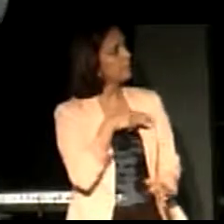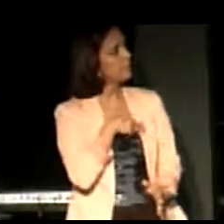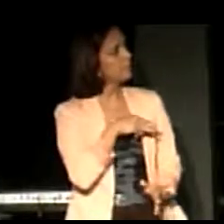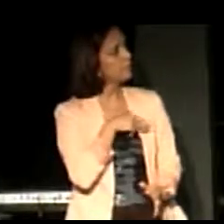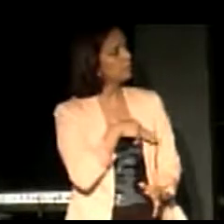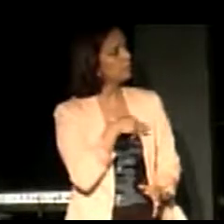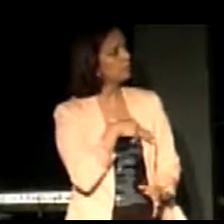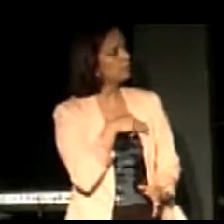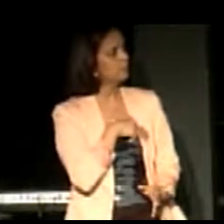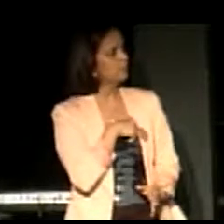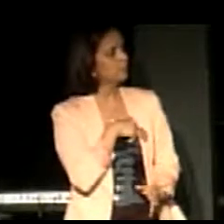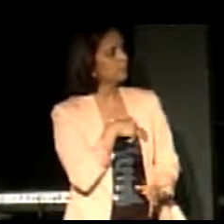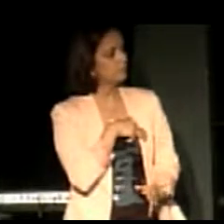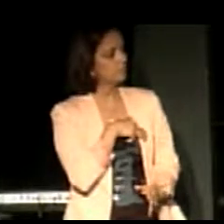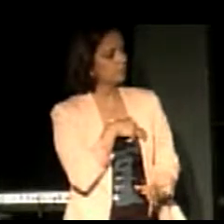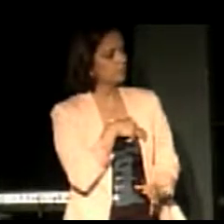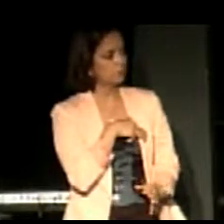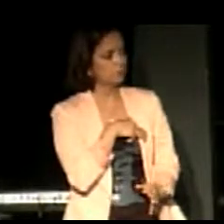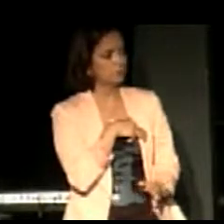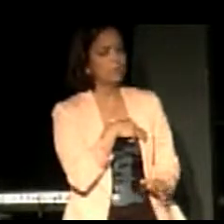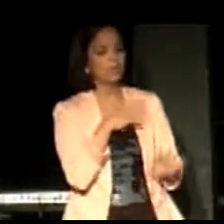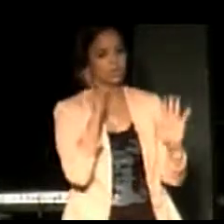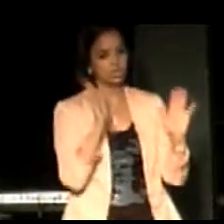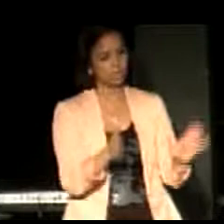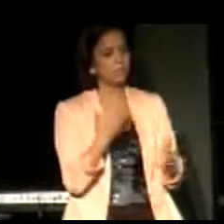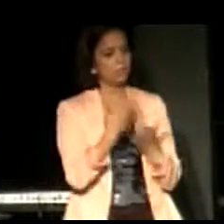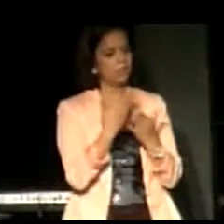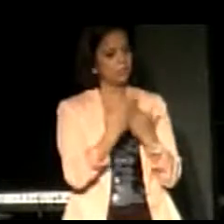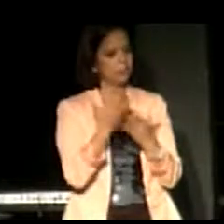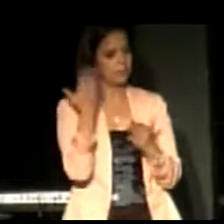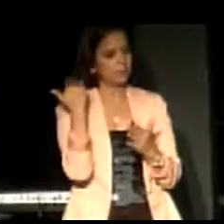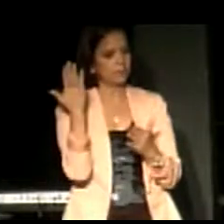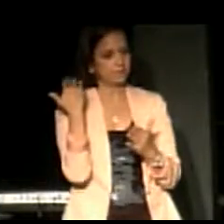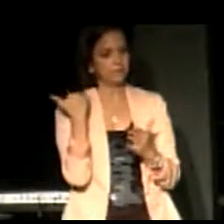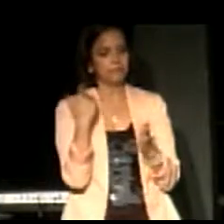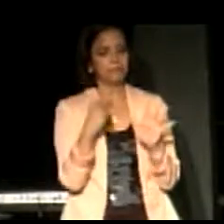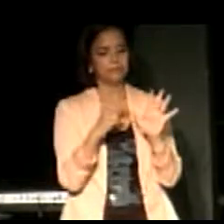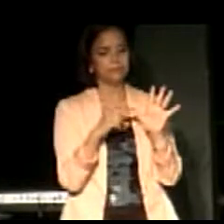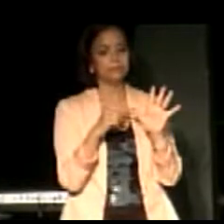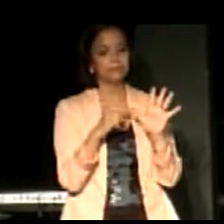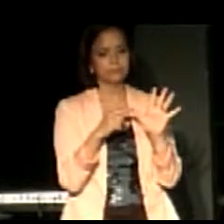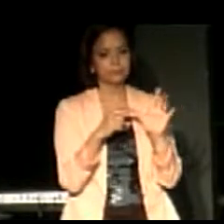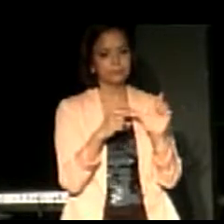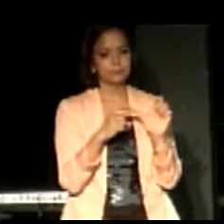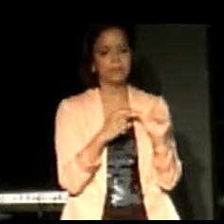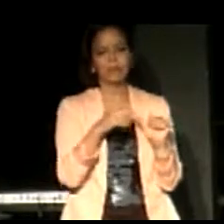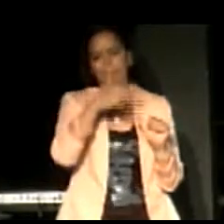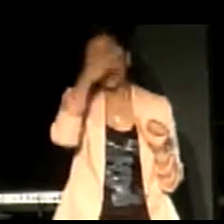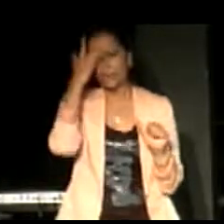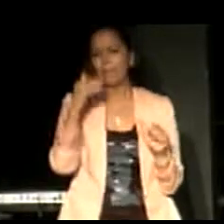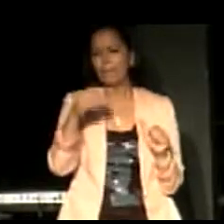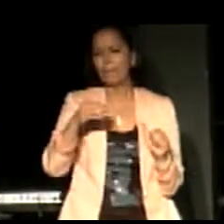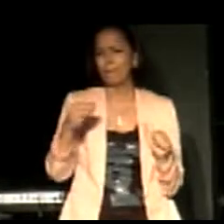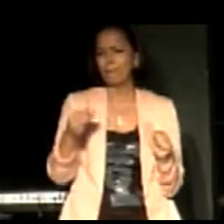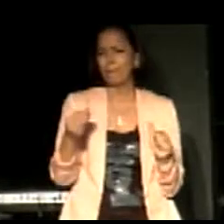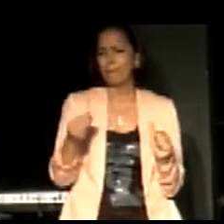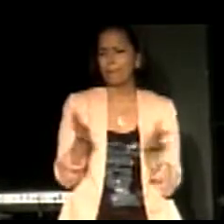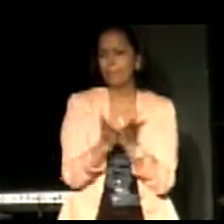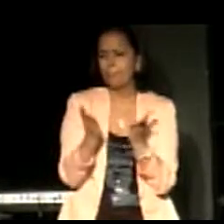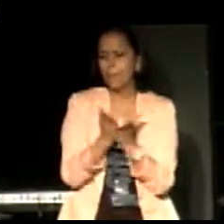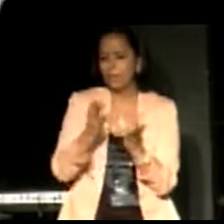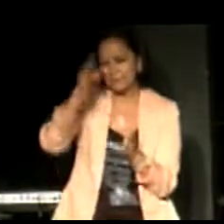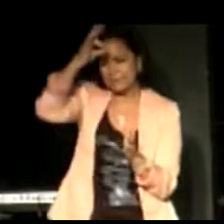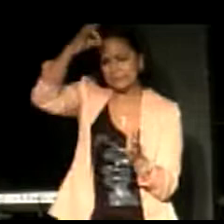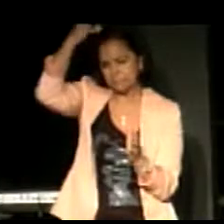Nós, no primeiro momento, vimos que Os Pobres em Espíritos. Depois, no